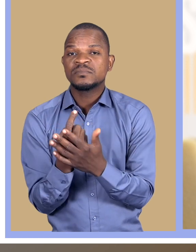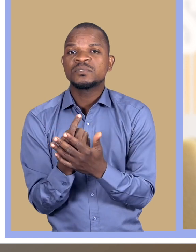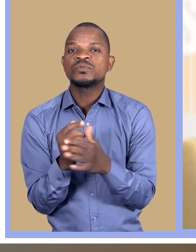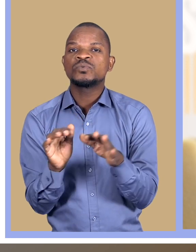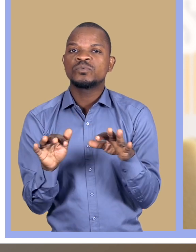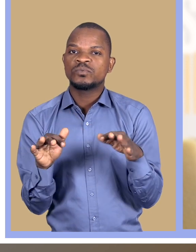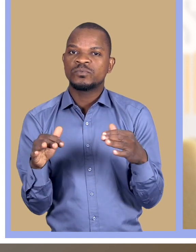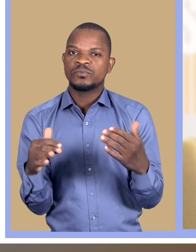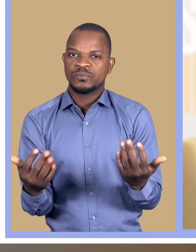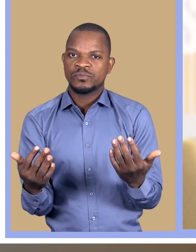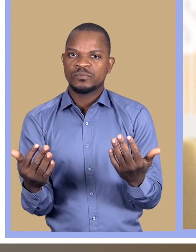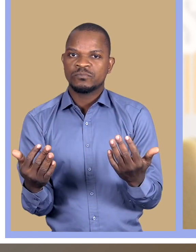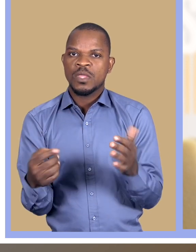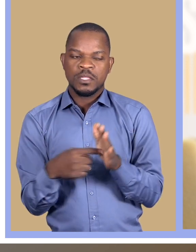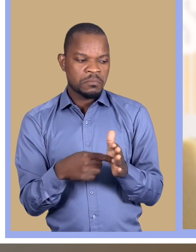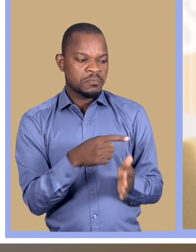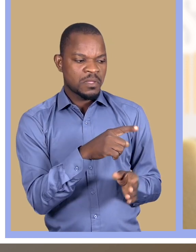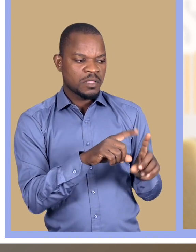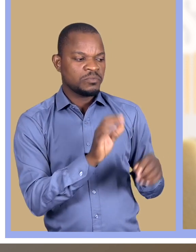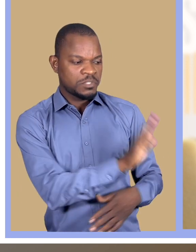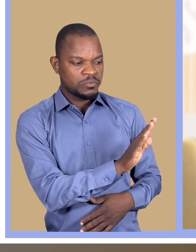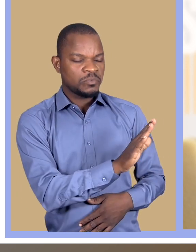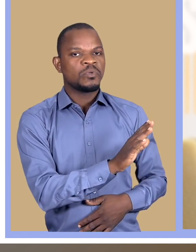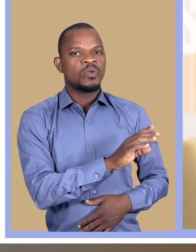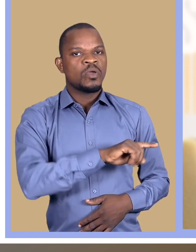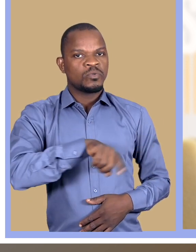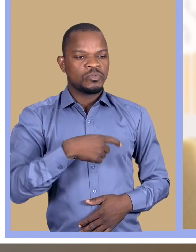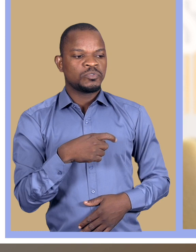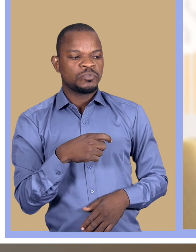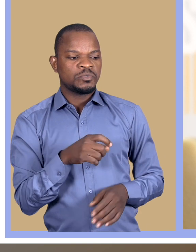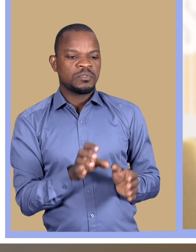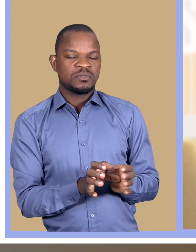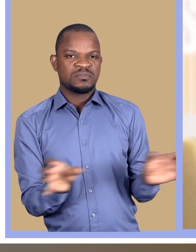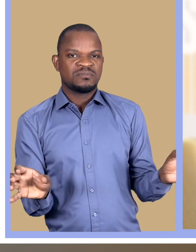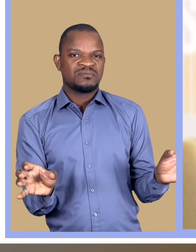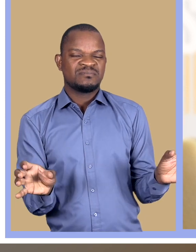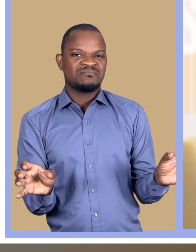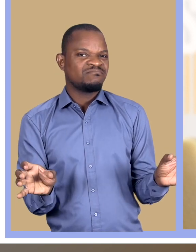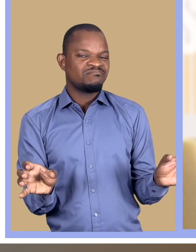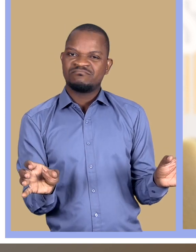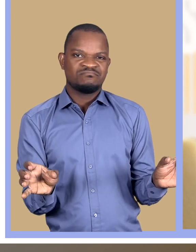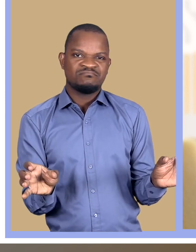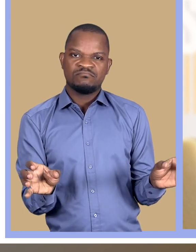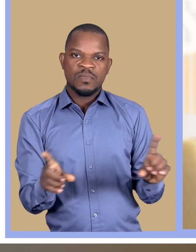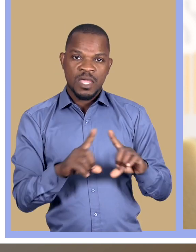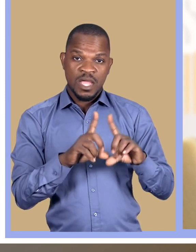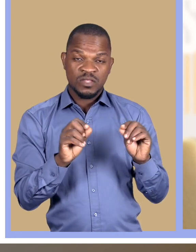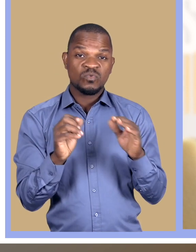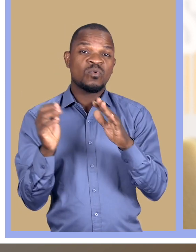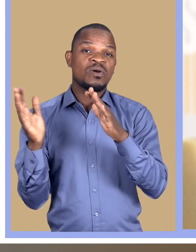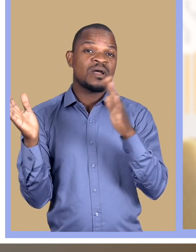de vocês fazem e nós estamos aqui neste canto. A questão ambiental é prioridade e